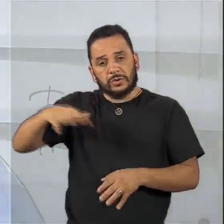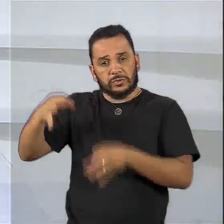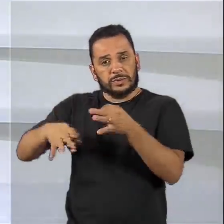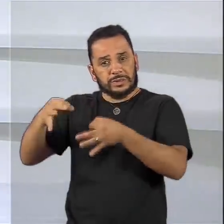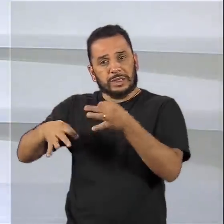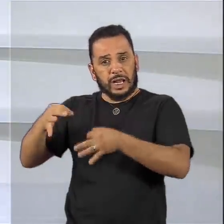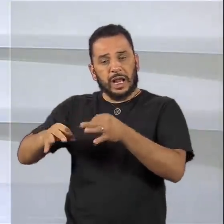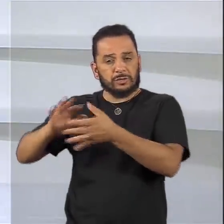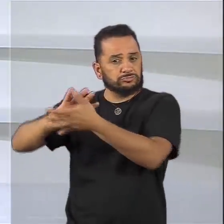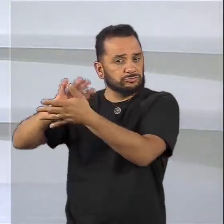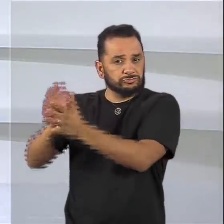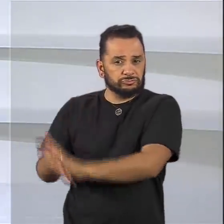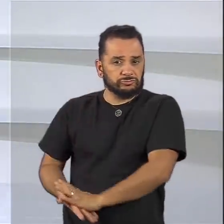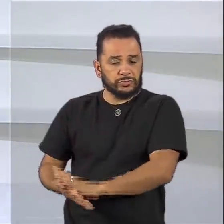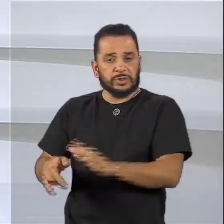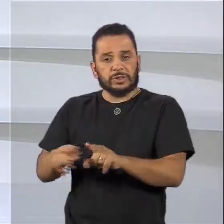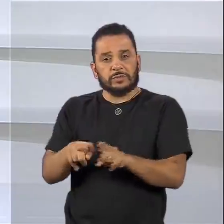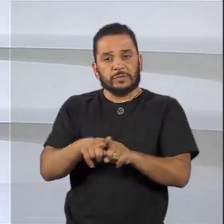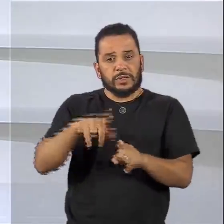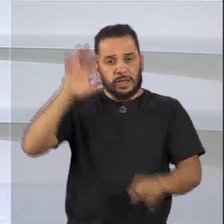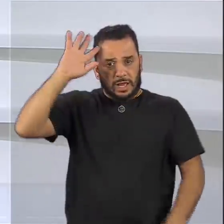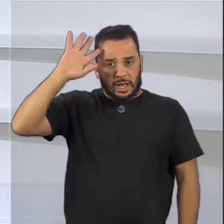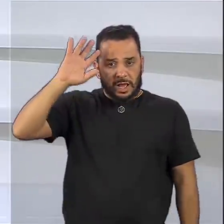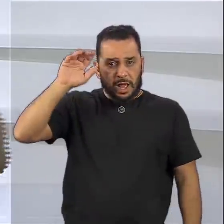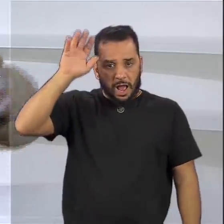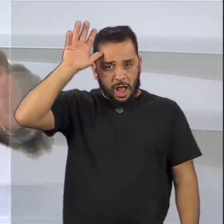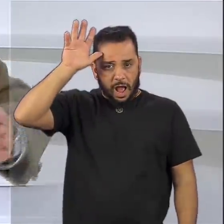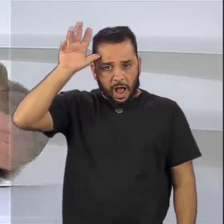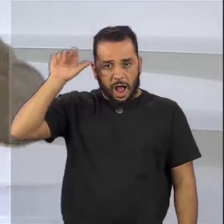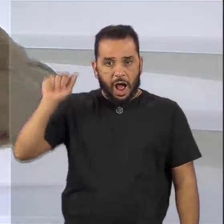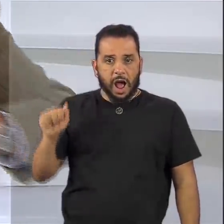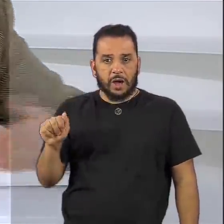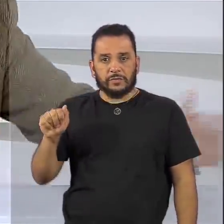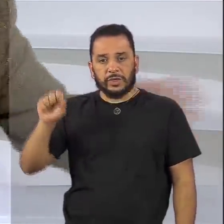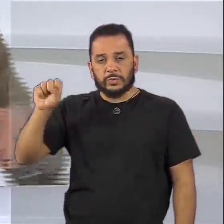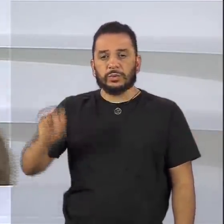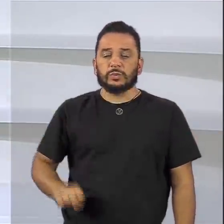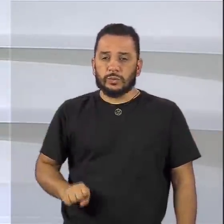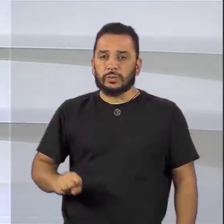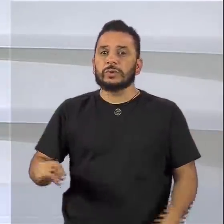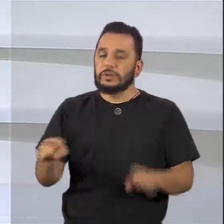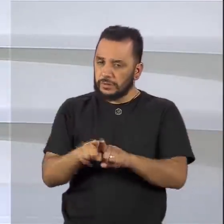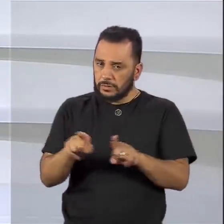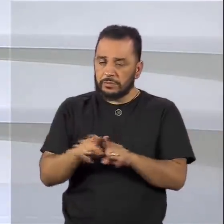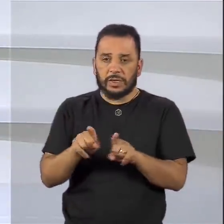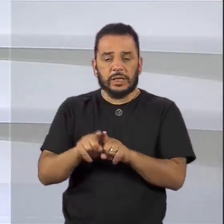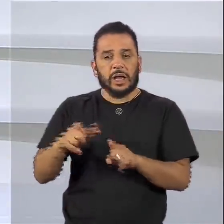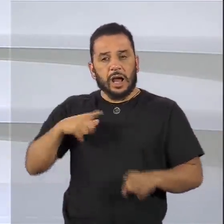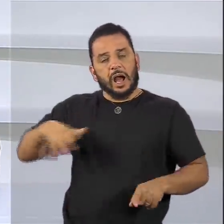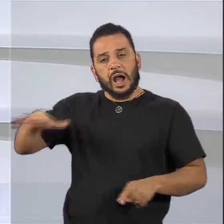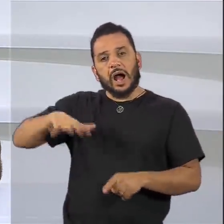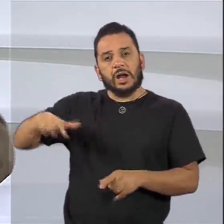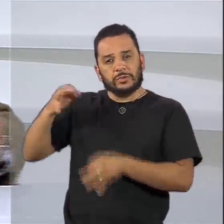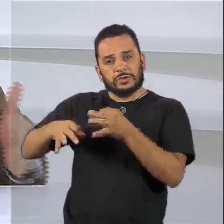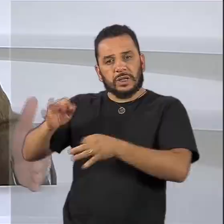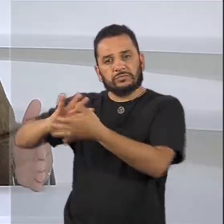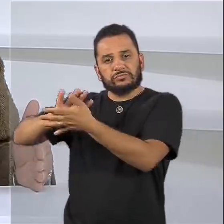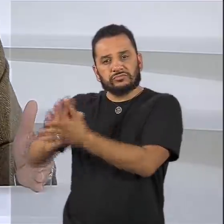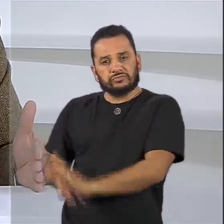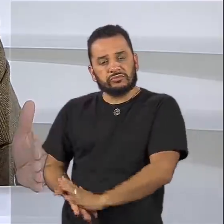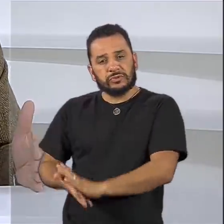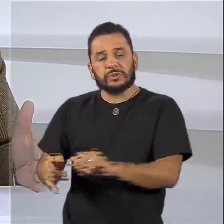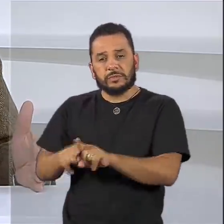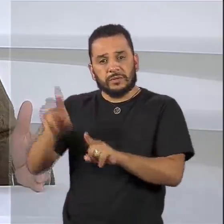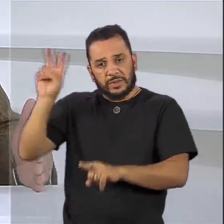da África do Sul, antes da última eleição, você liquidou o judiciário. A Venezuela, você liquidou o judiciário. No Brasil, a partir